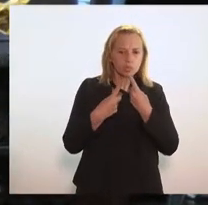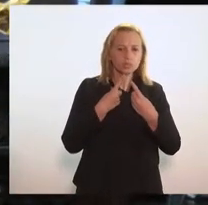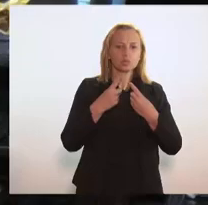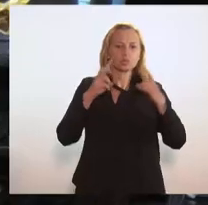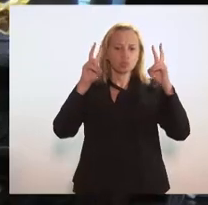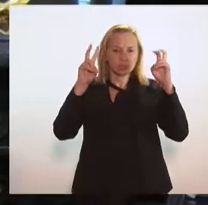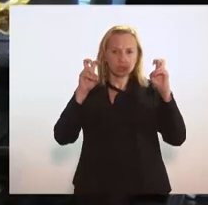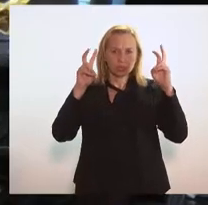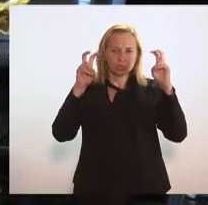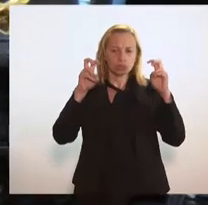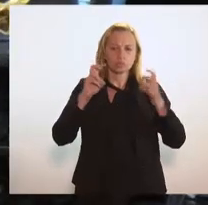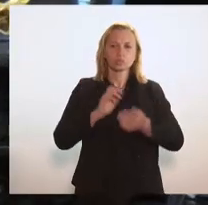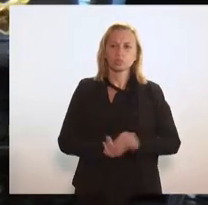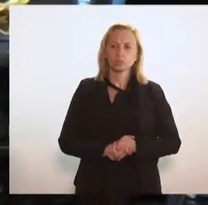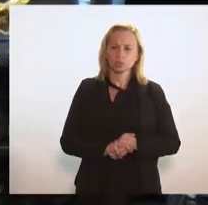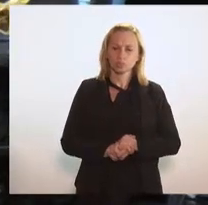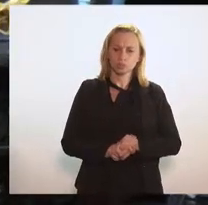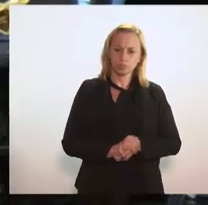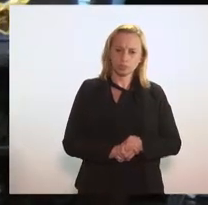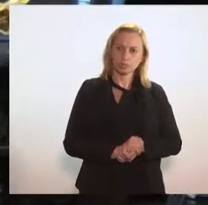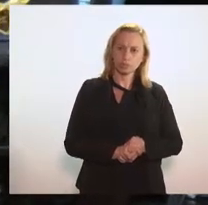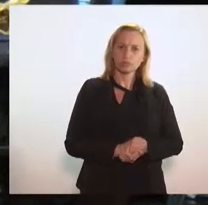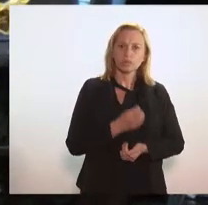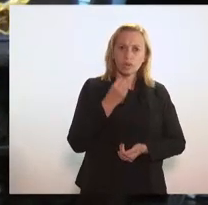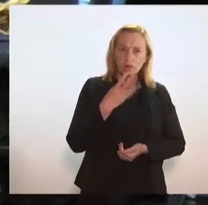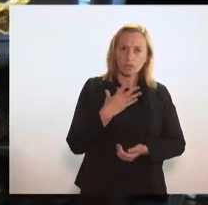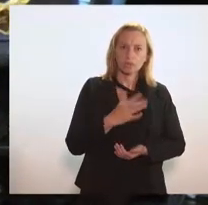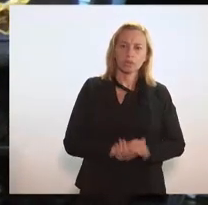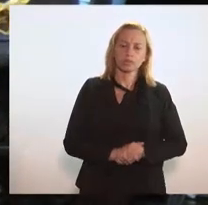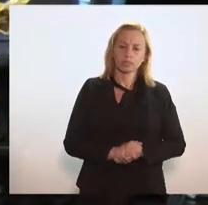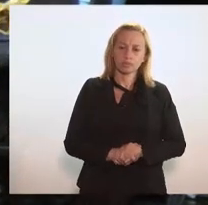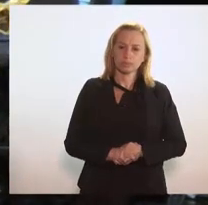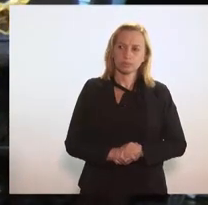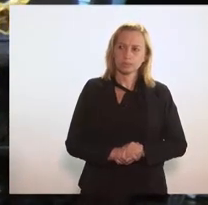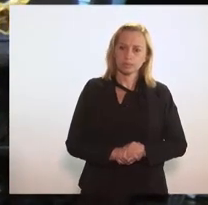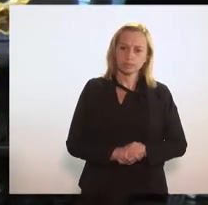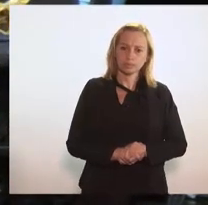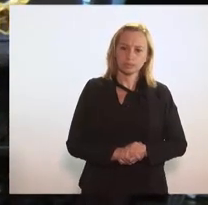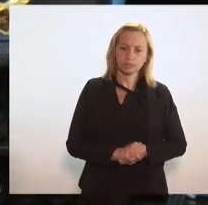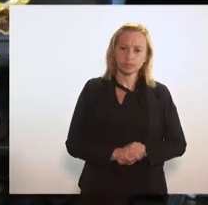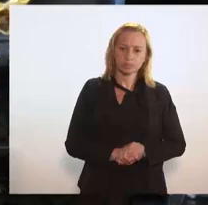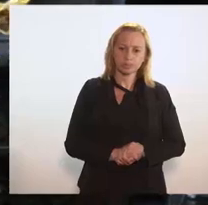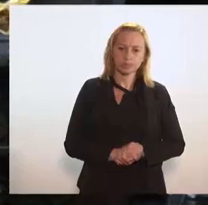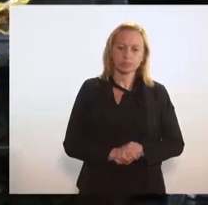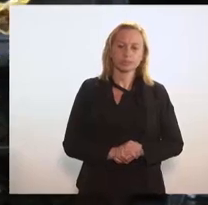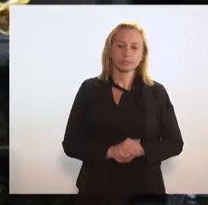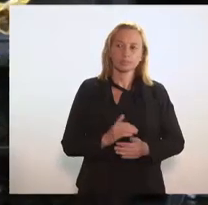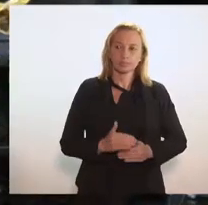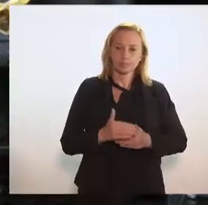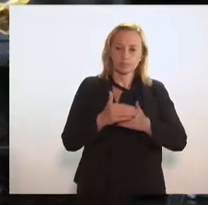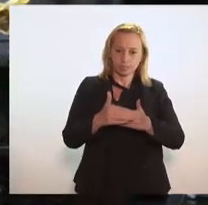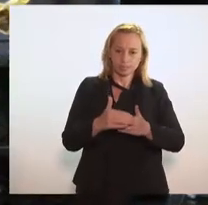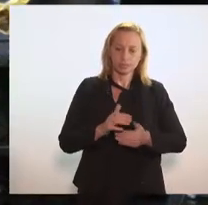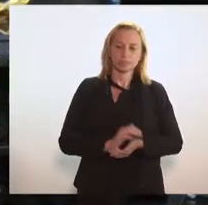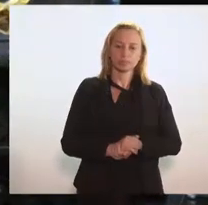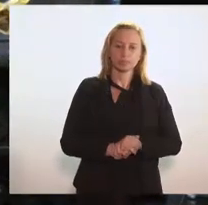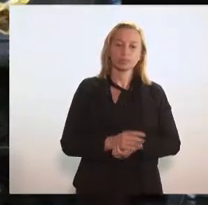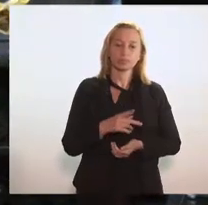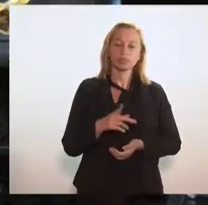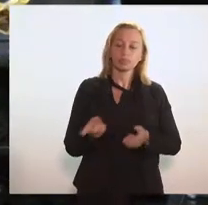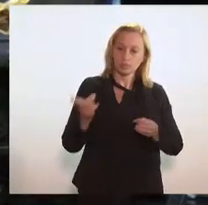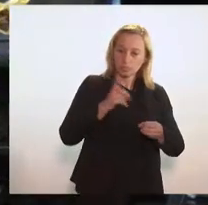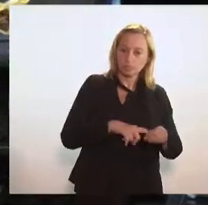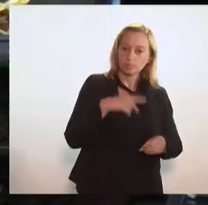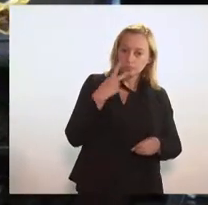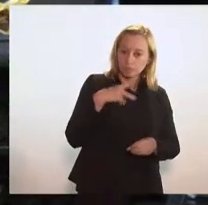porque isso tá impedindo é bom que arrecada mas está impedindo que a gente avança vou voltar a